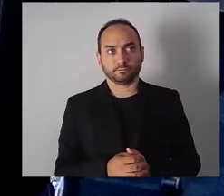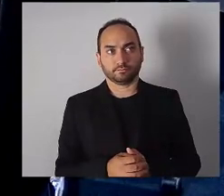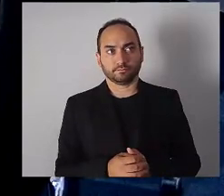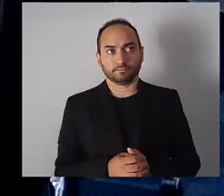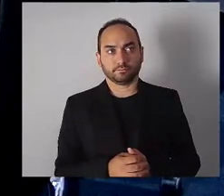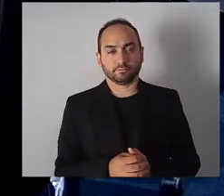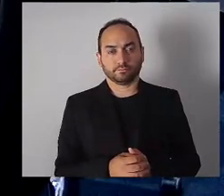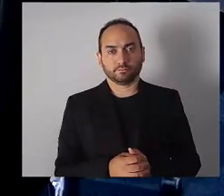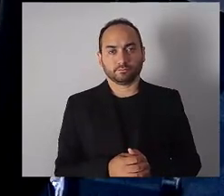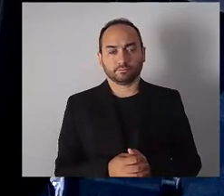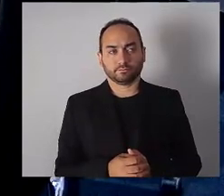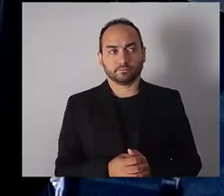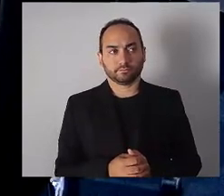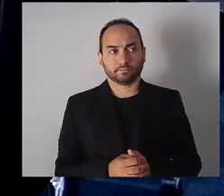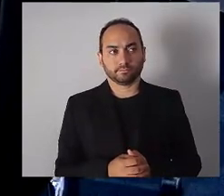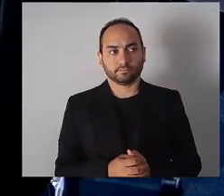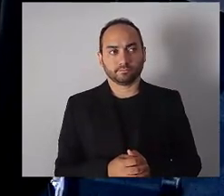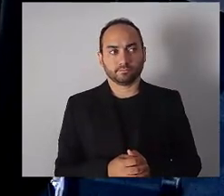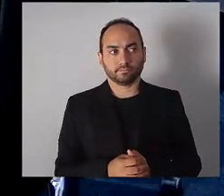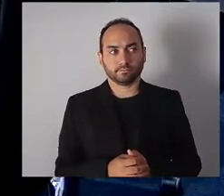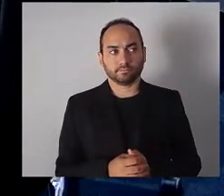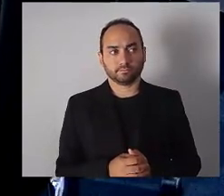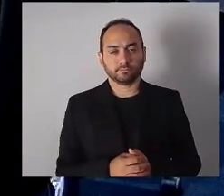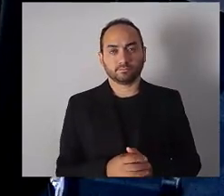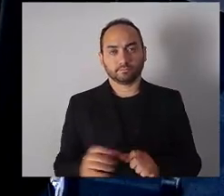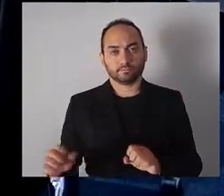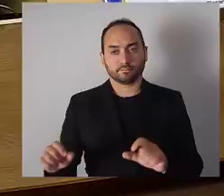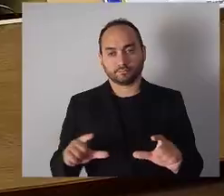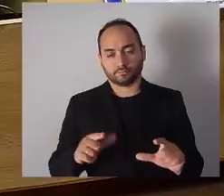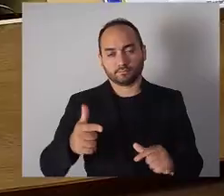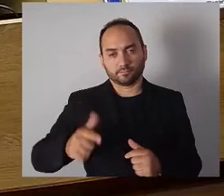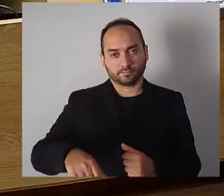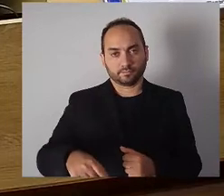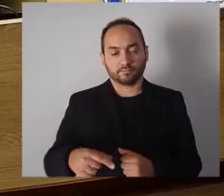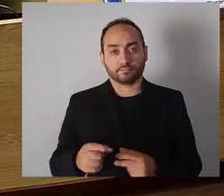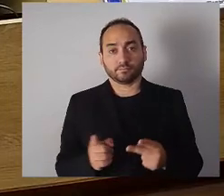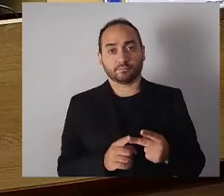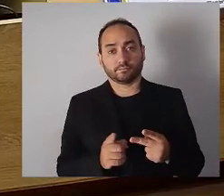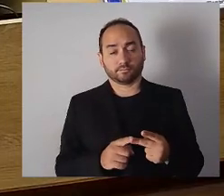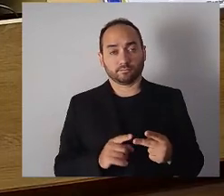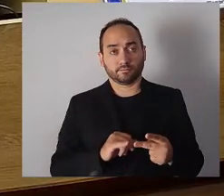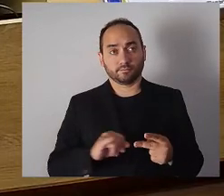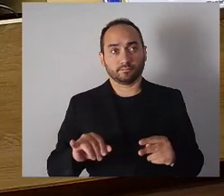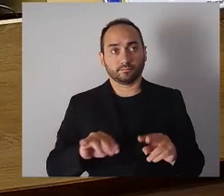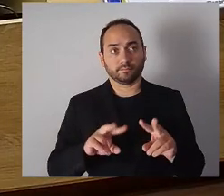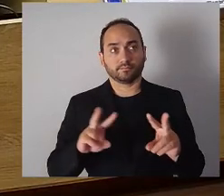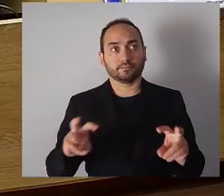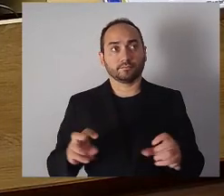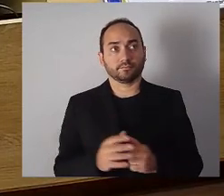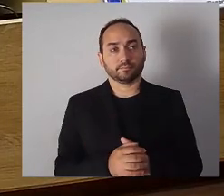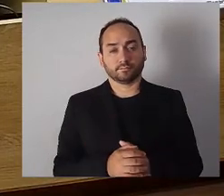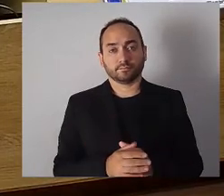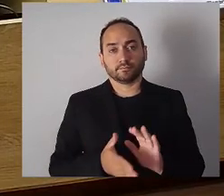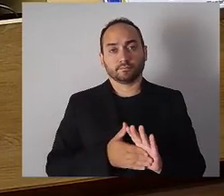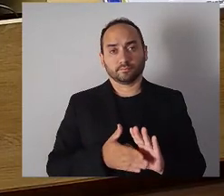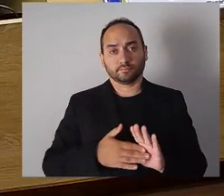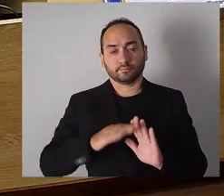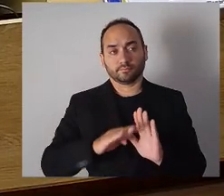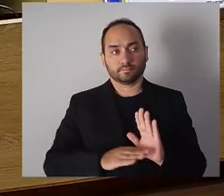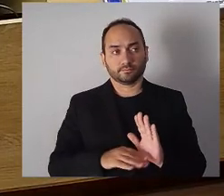Passando, senhor presidente, para o... De acordo. Passando, senhor presidente, para o segundo ato da pauta